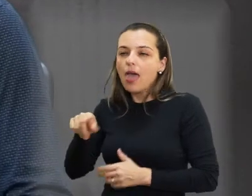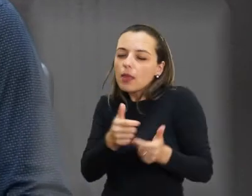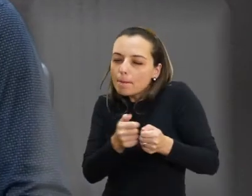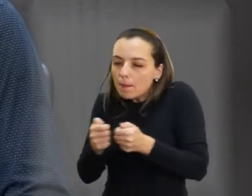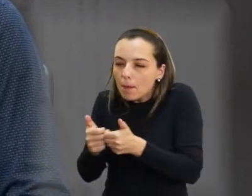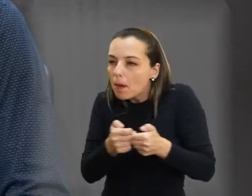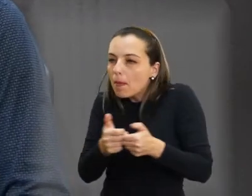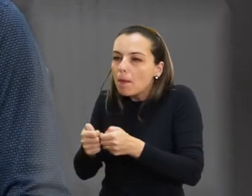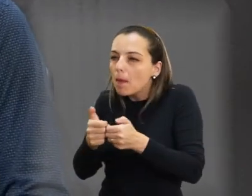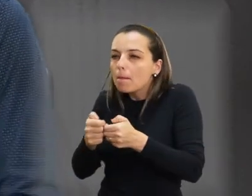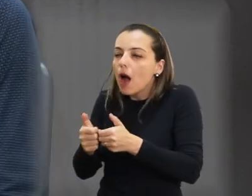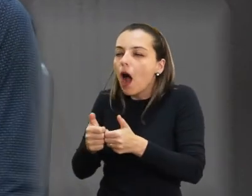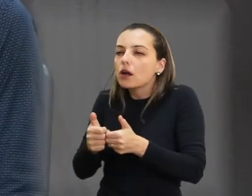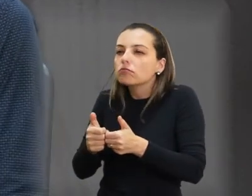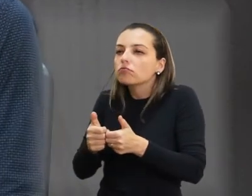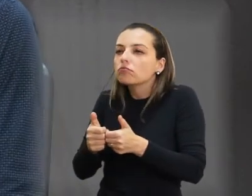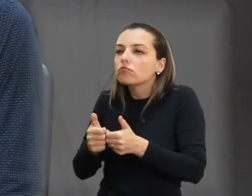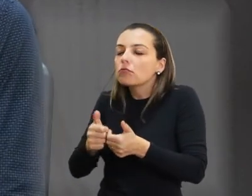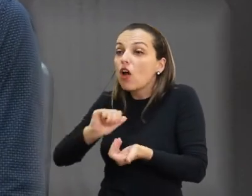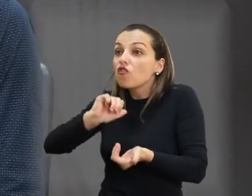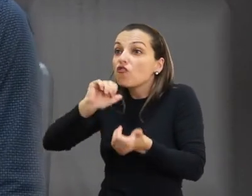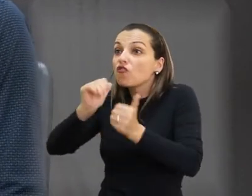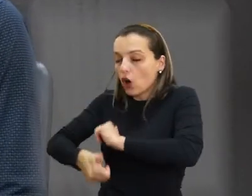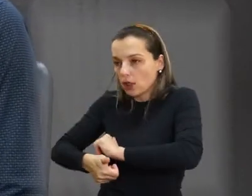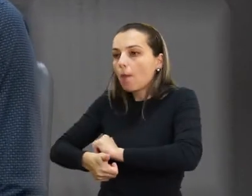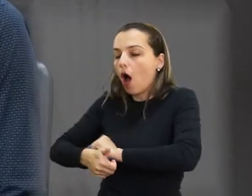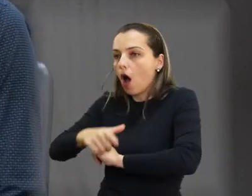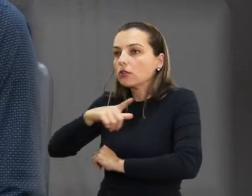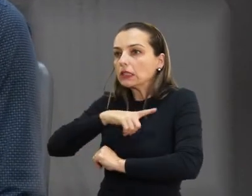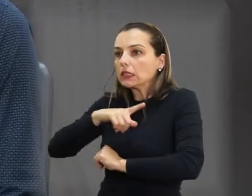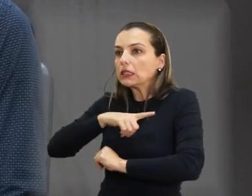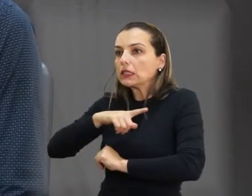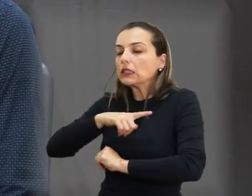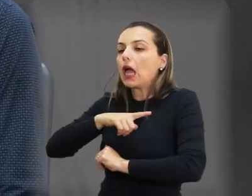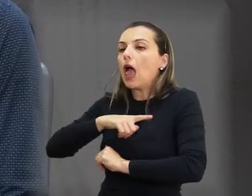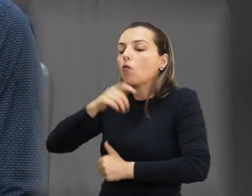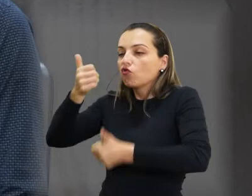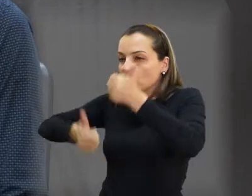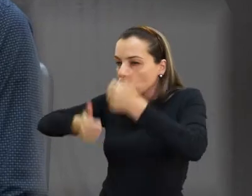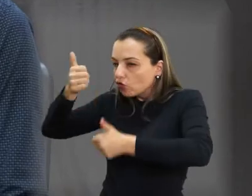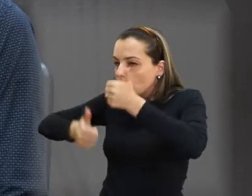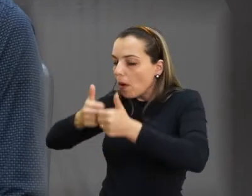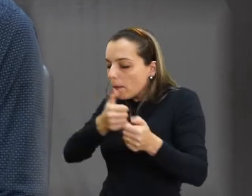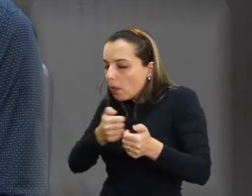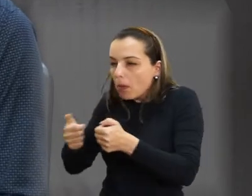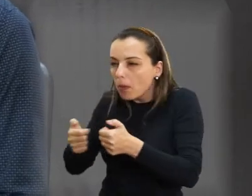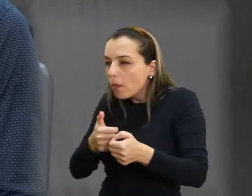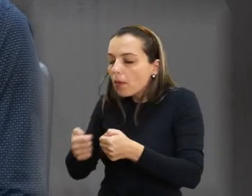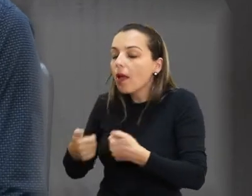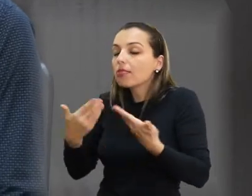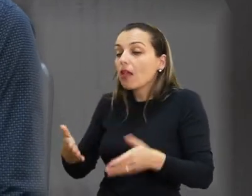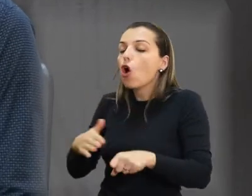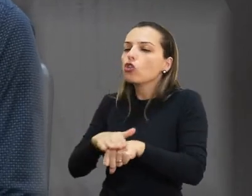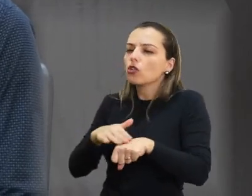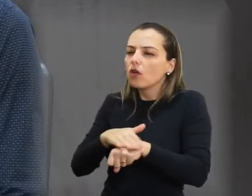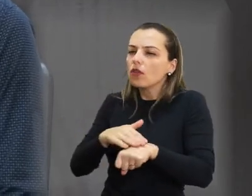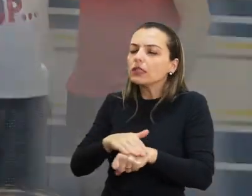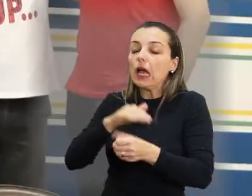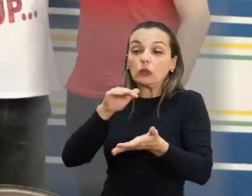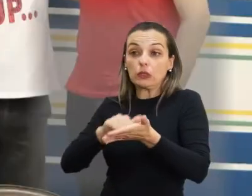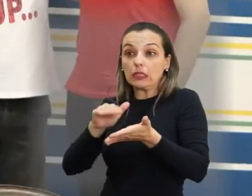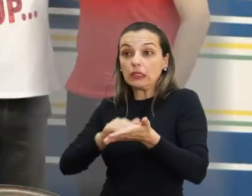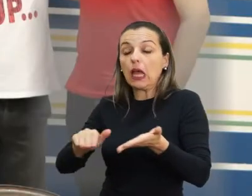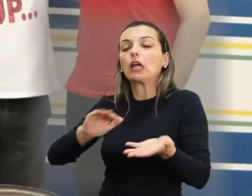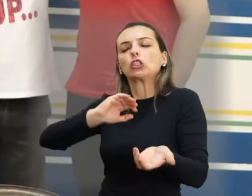PES, né? Que é o jogo de futebol, e também é uma forma de esporte. Então, assim, nós tivemos várias reuniões com o Dicão, secretário de esportes, com a Roseli,